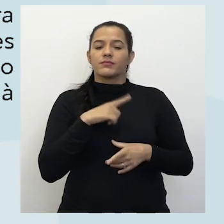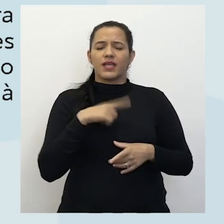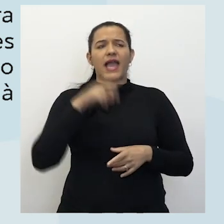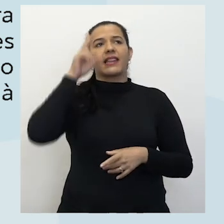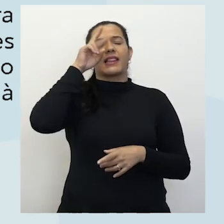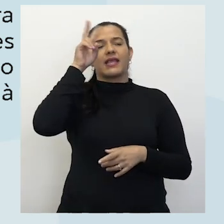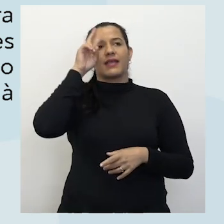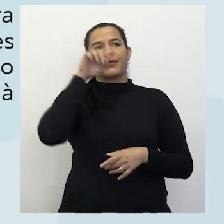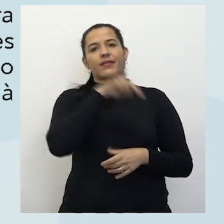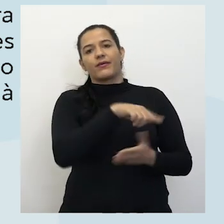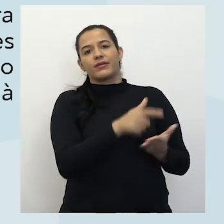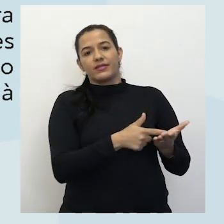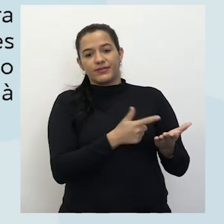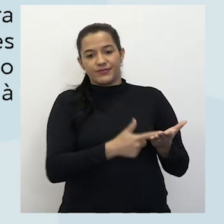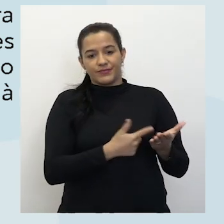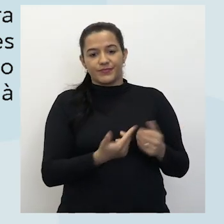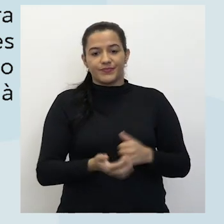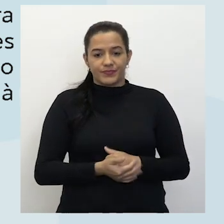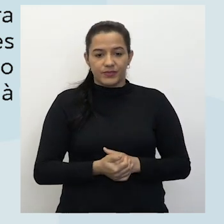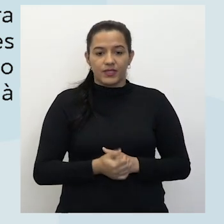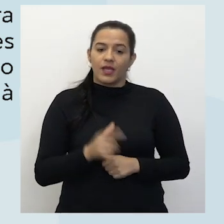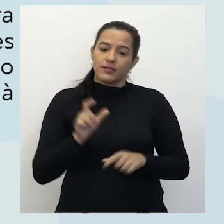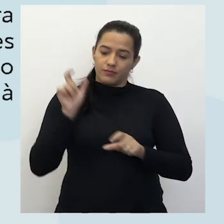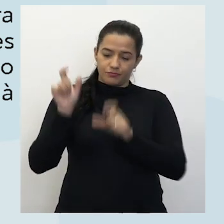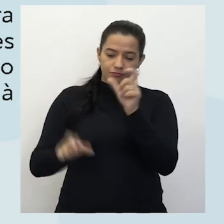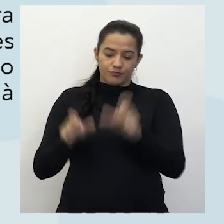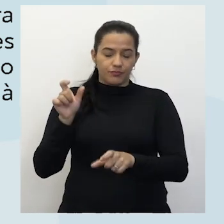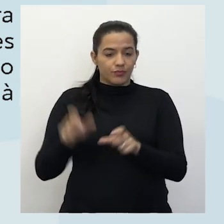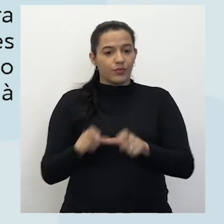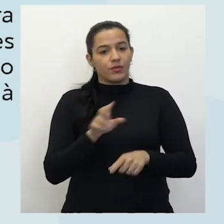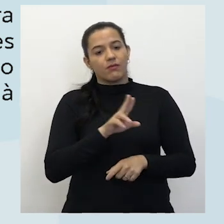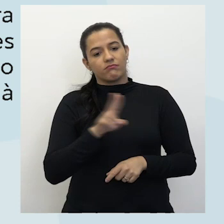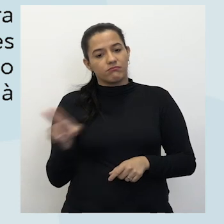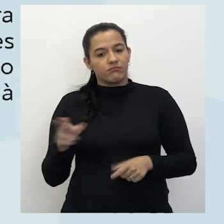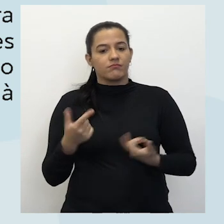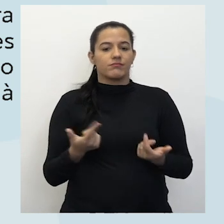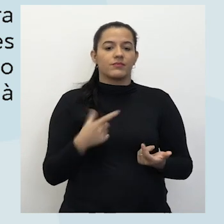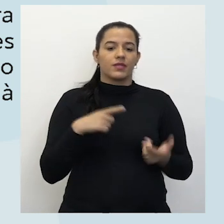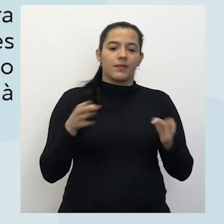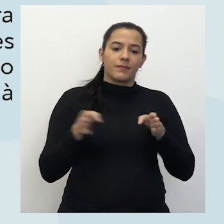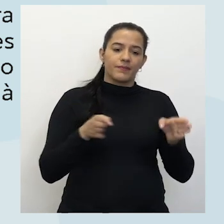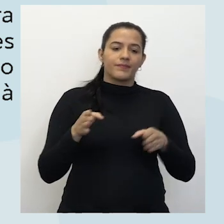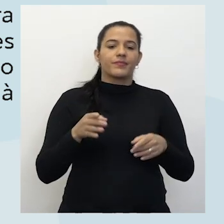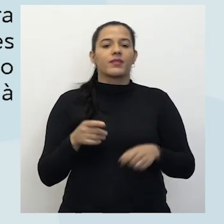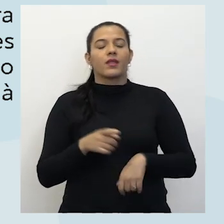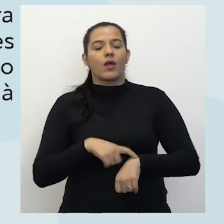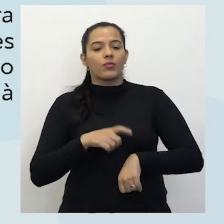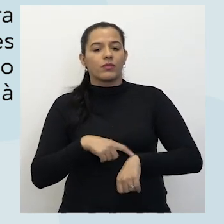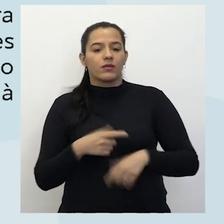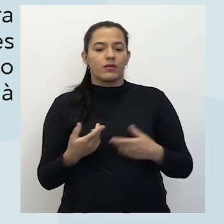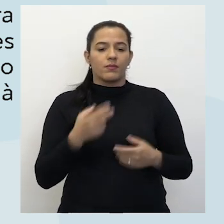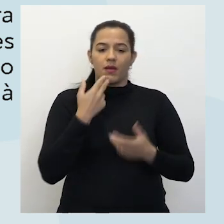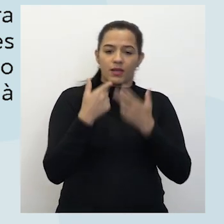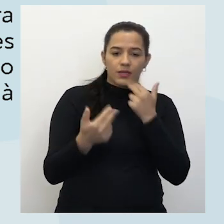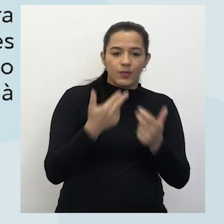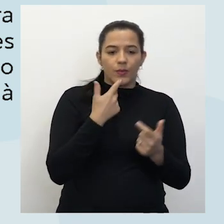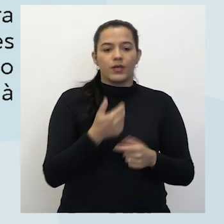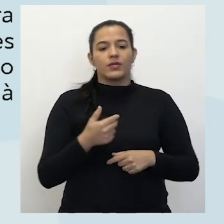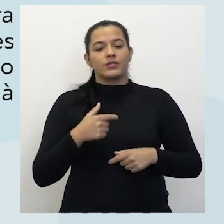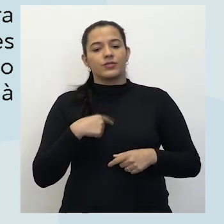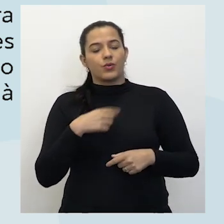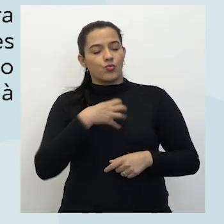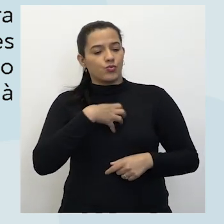por exemplo, menções referentes às personagens, ao enredo, ao espaço, ao tempo, ao foco narrativo, linguagem, à prática